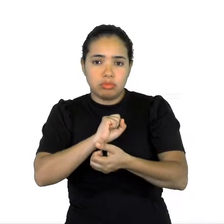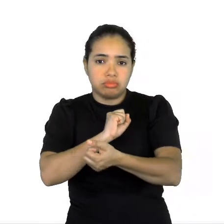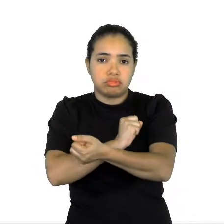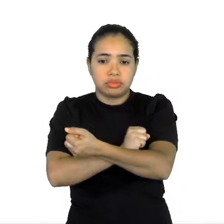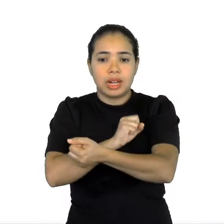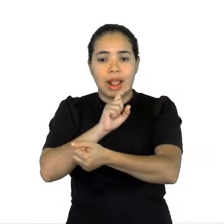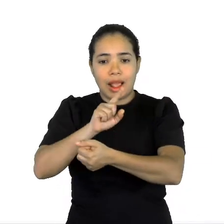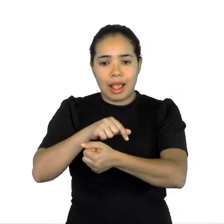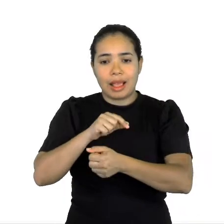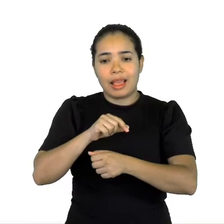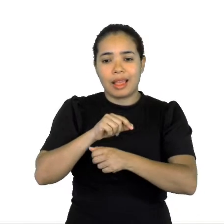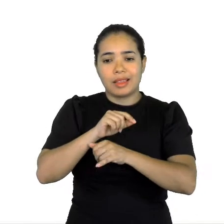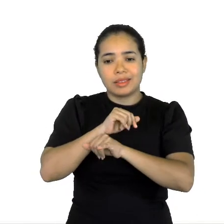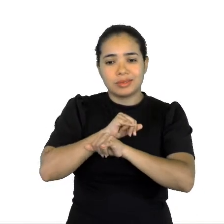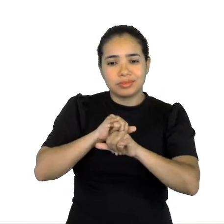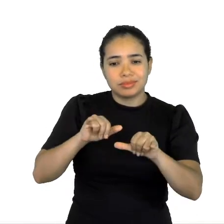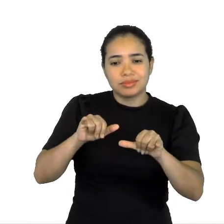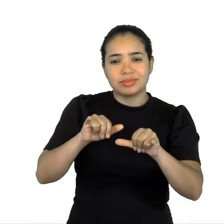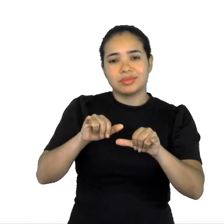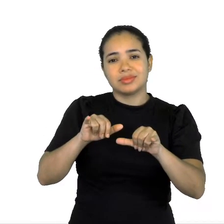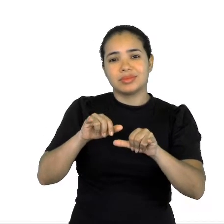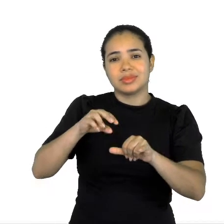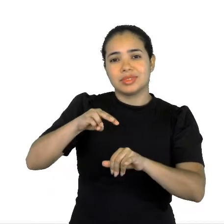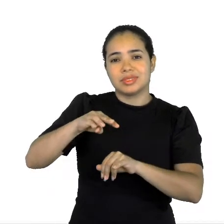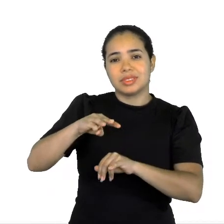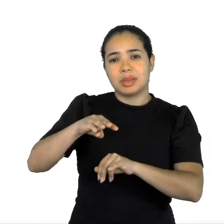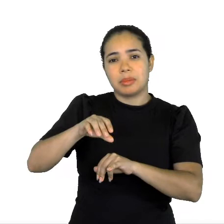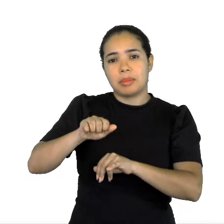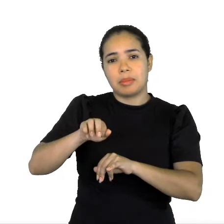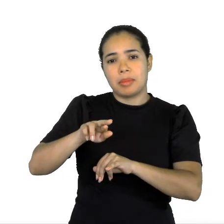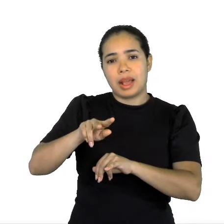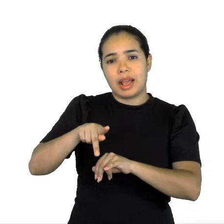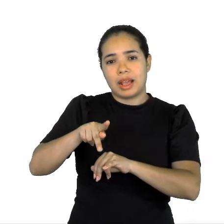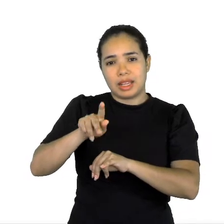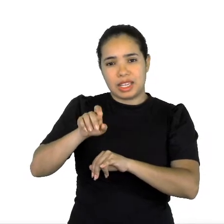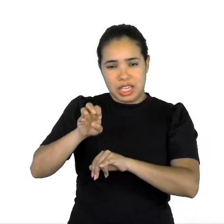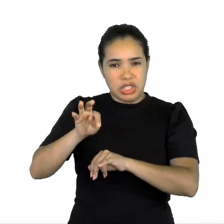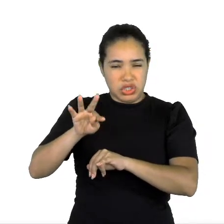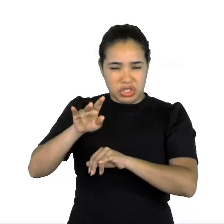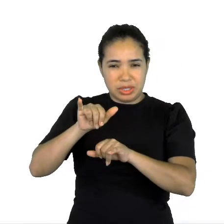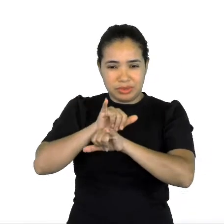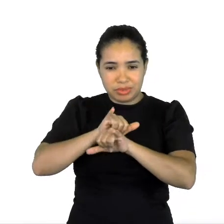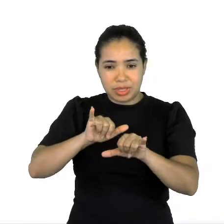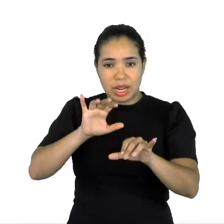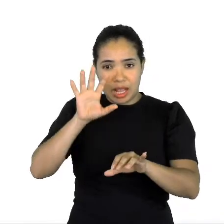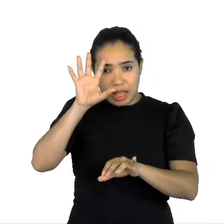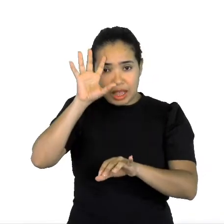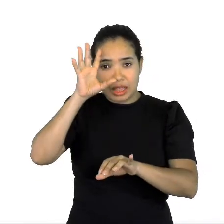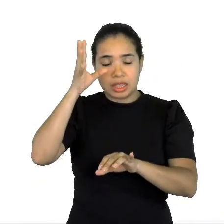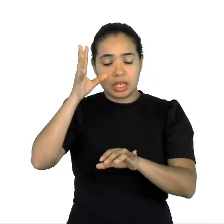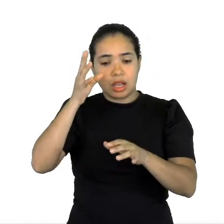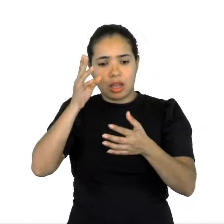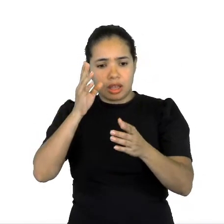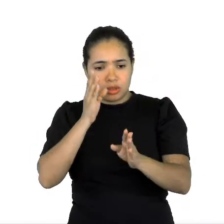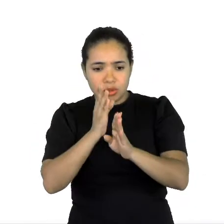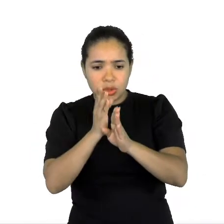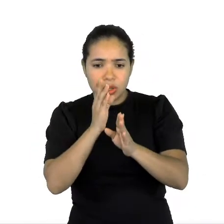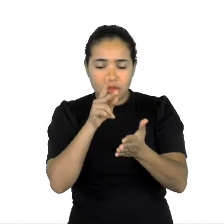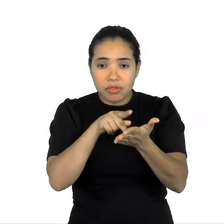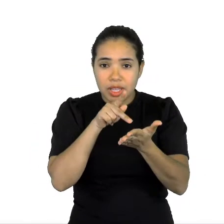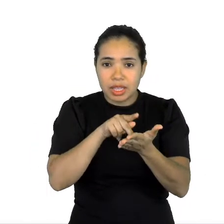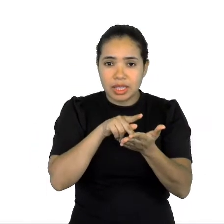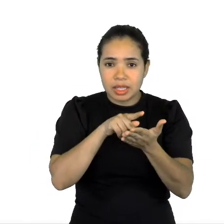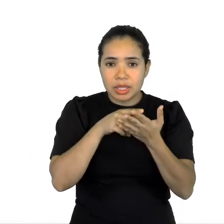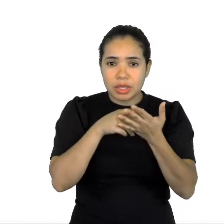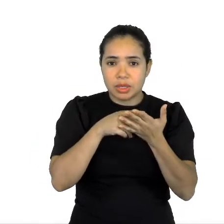de marketing de seus criadores que, sem conseguir descobrir a verdadeira cura